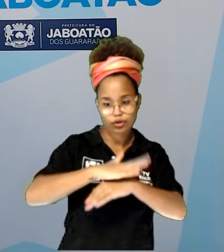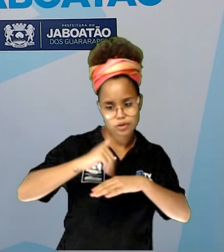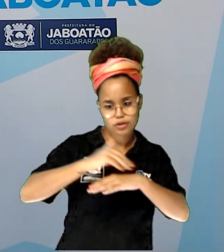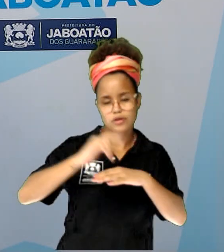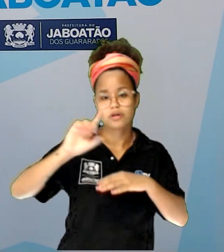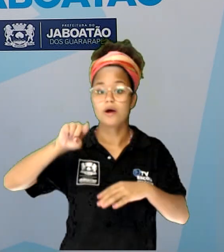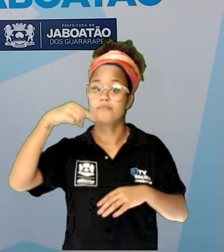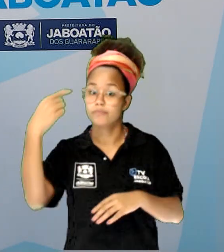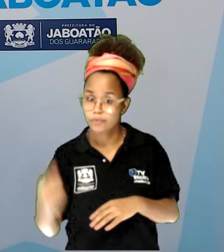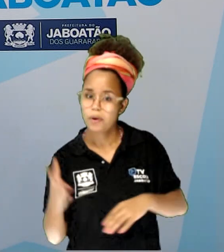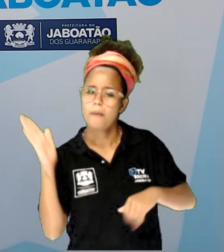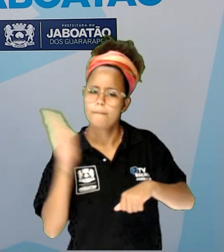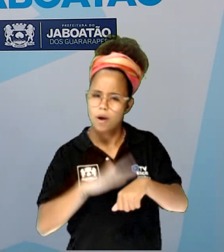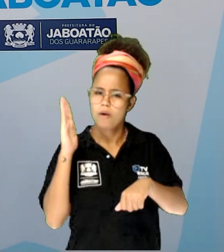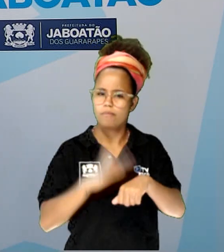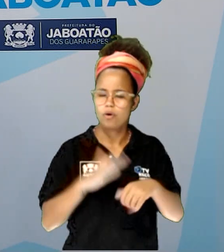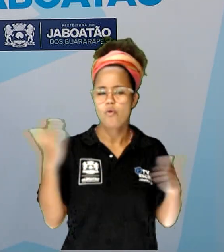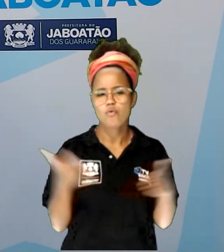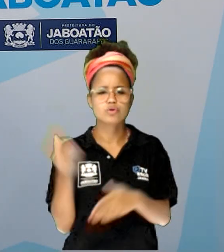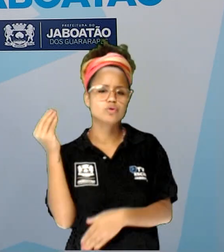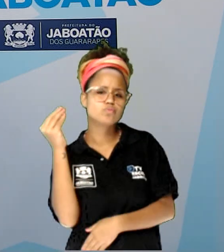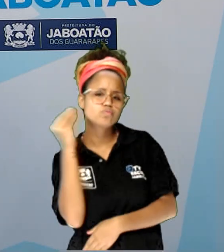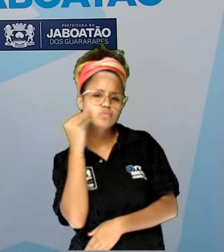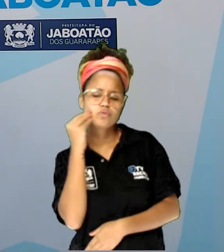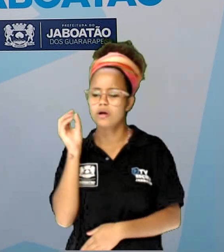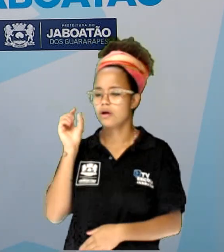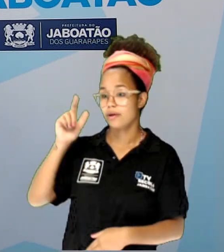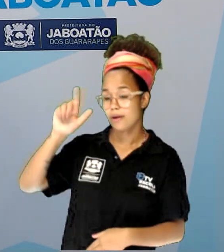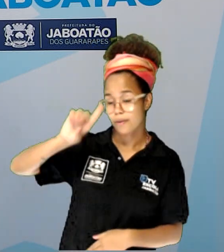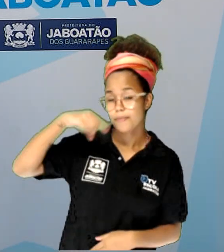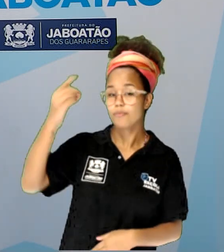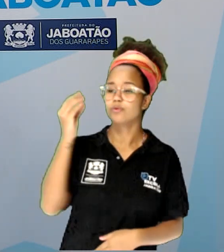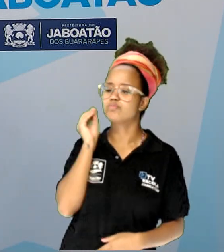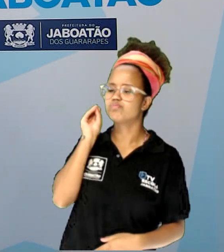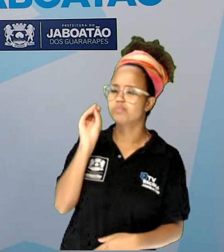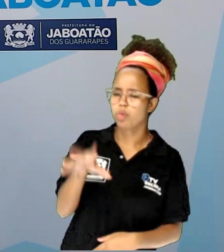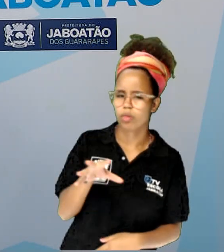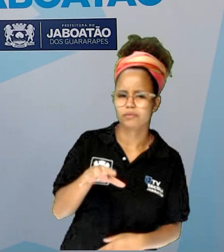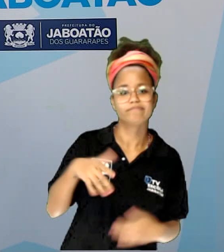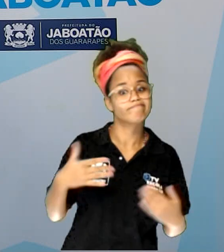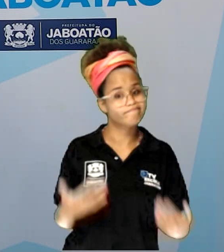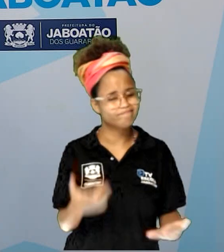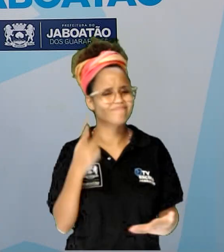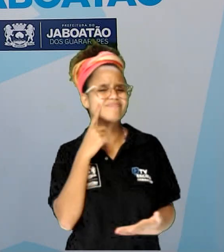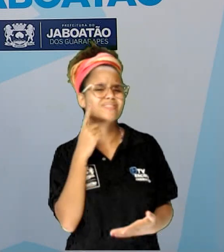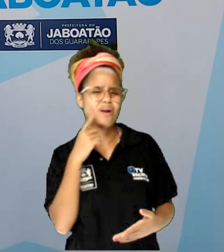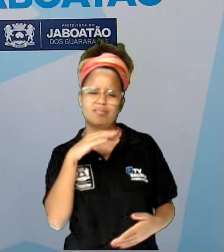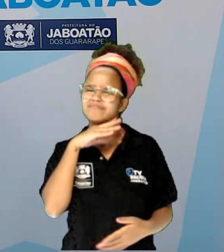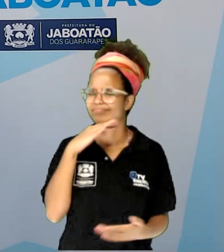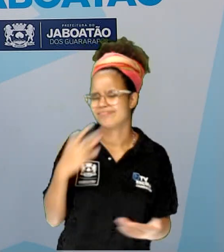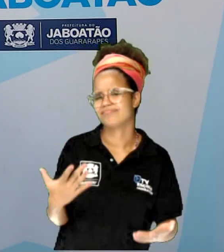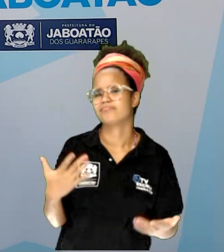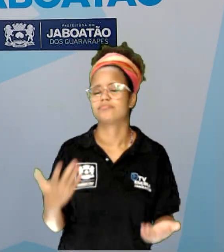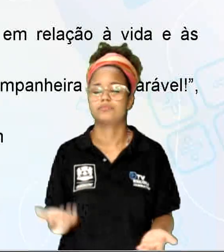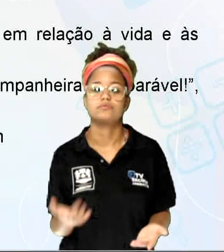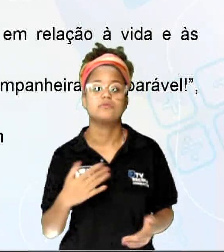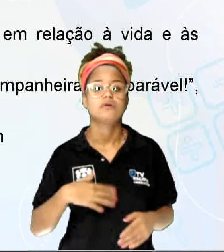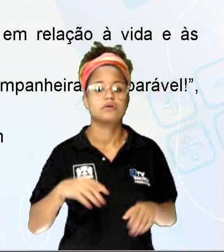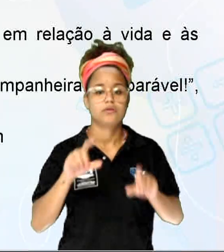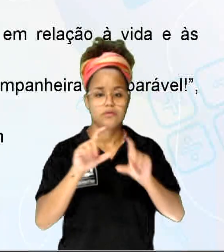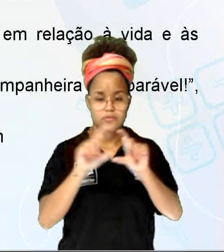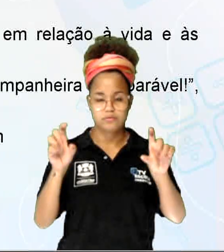bater. Aquela pessoa que hoje te beija, amanhã vai escarrar. Então veja só que situação, né, desconfortável. Portanto, esse item